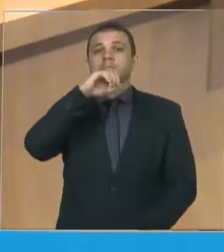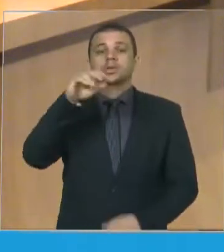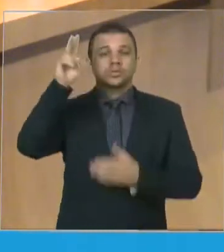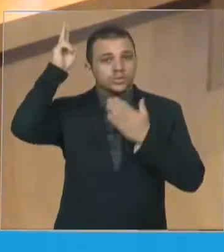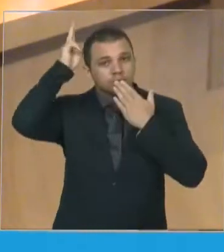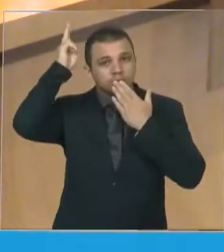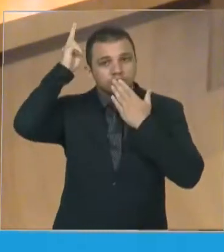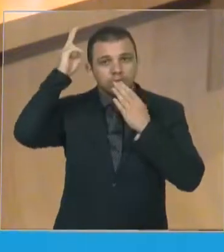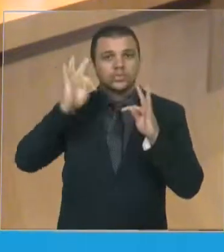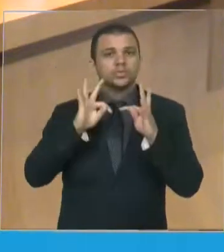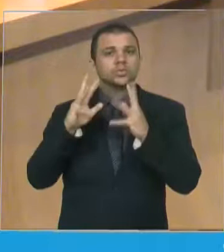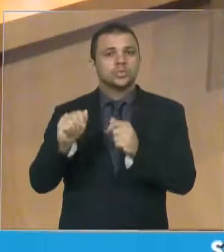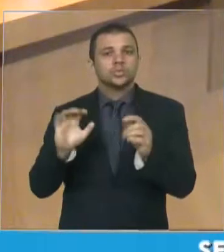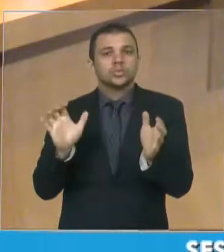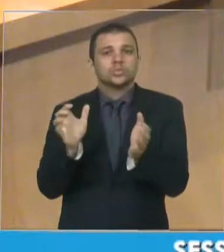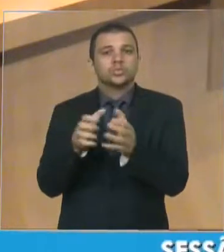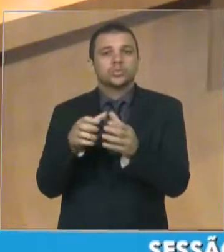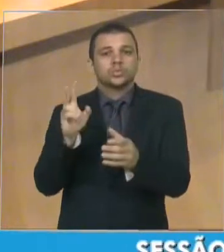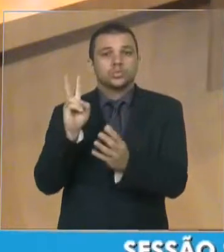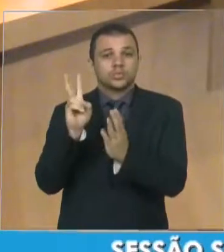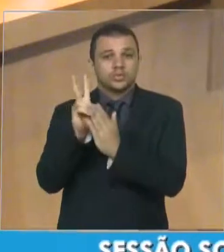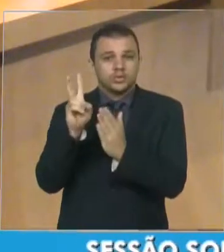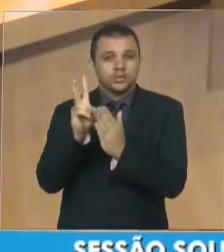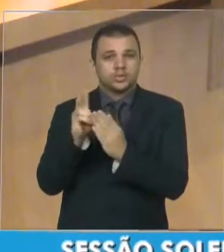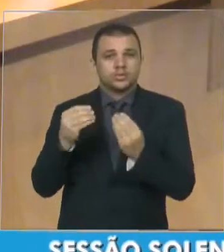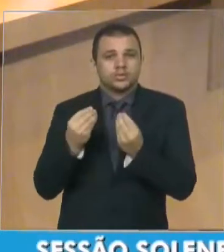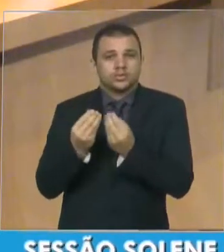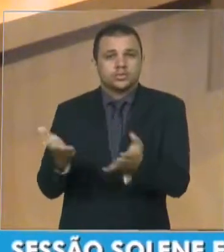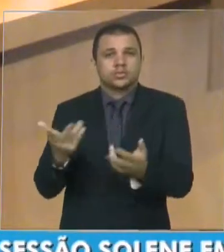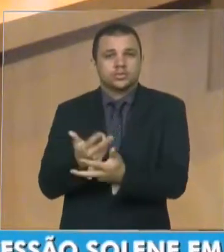de Sabonete, Engico Torto,